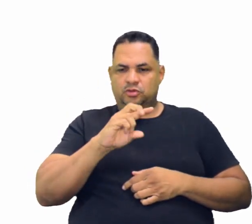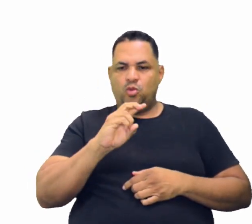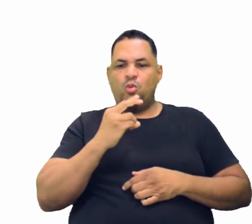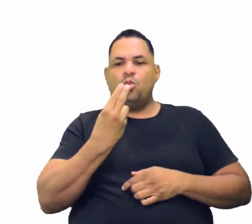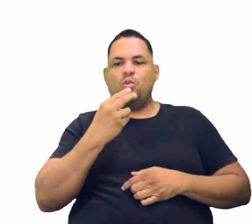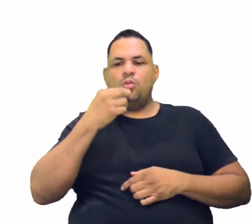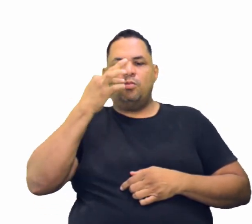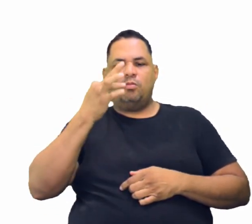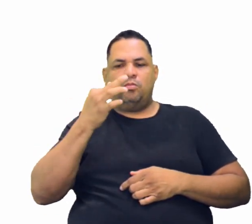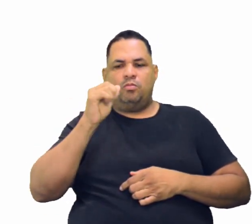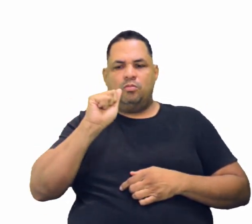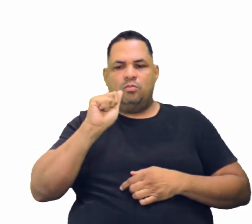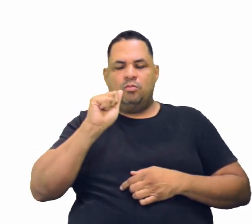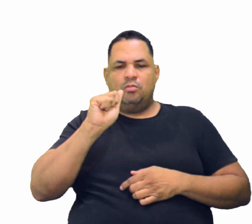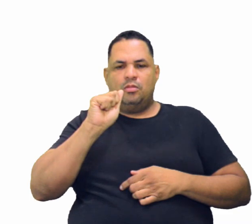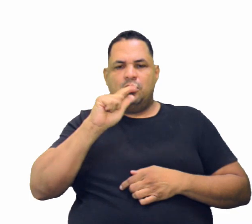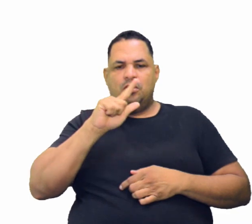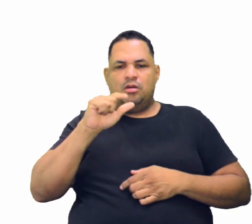respondendo?